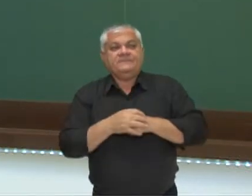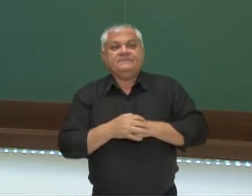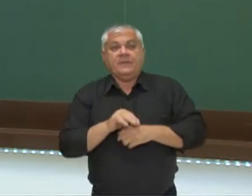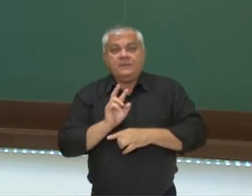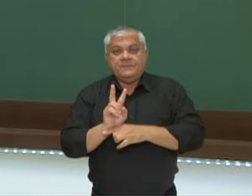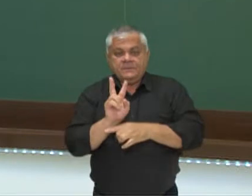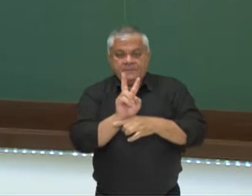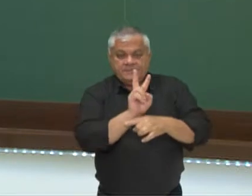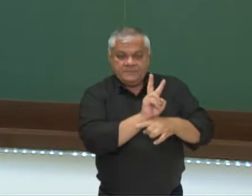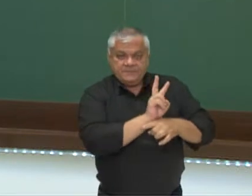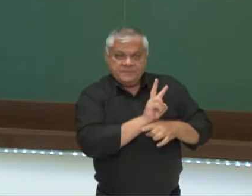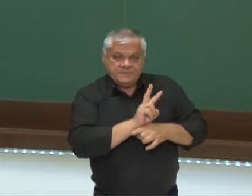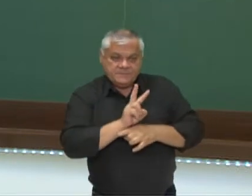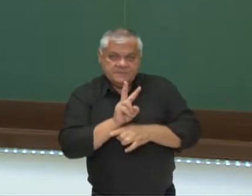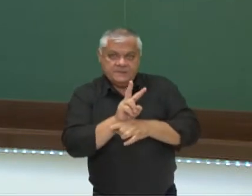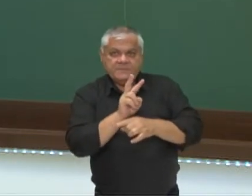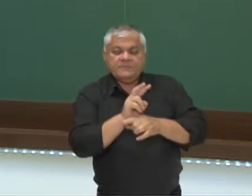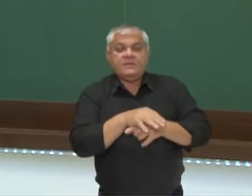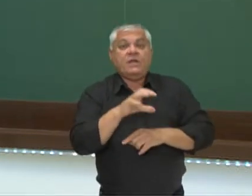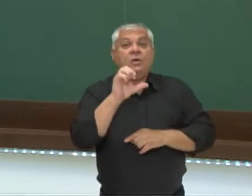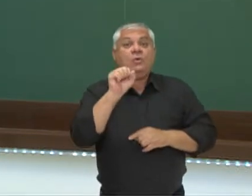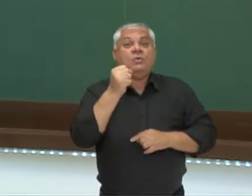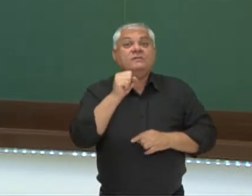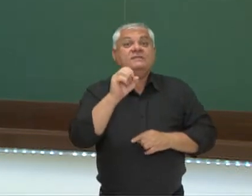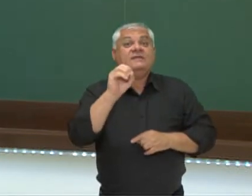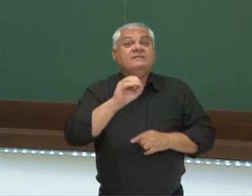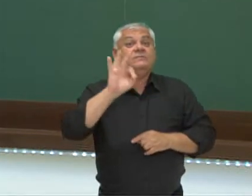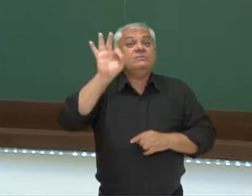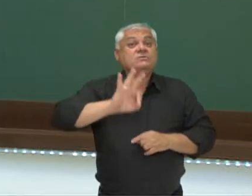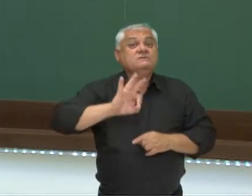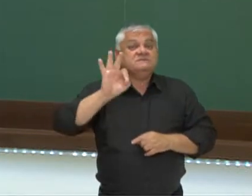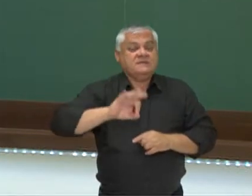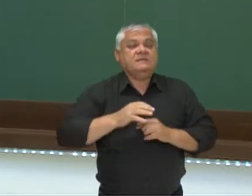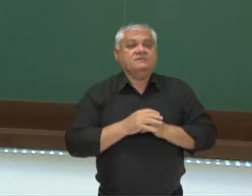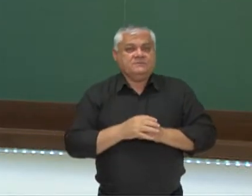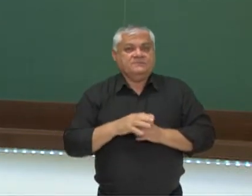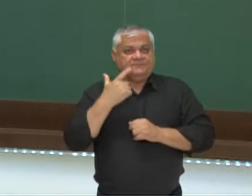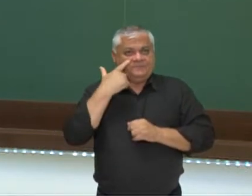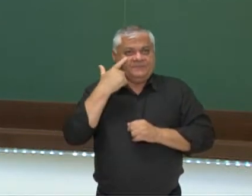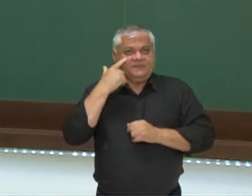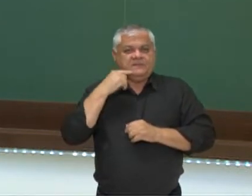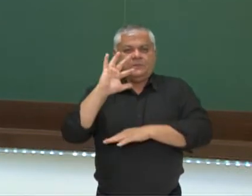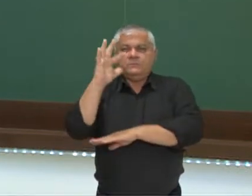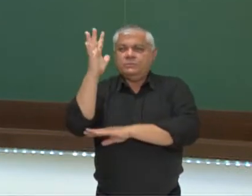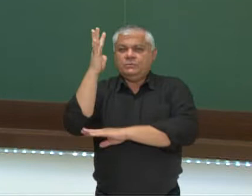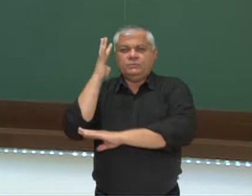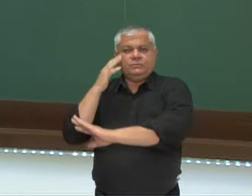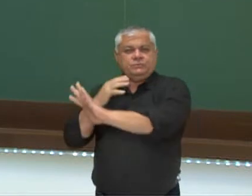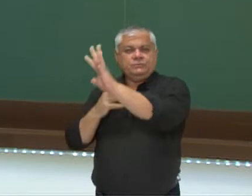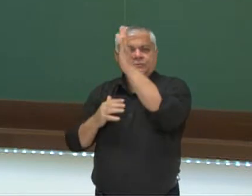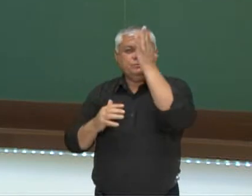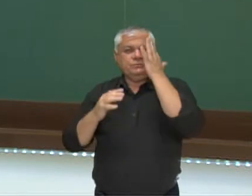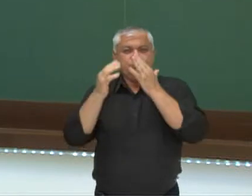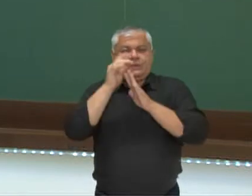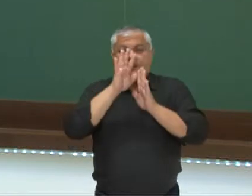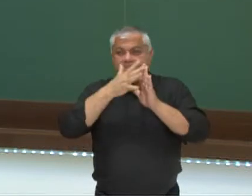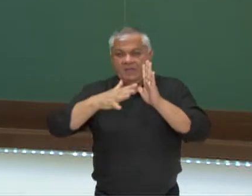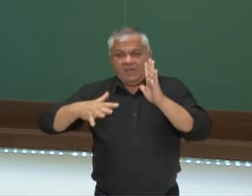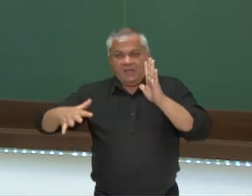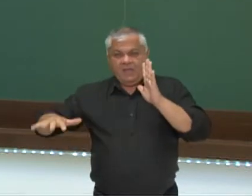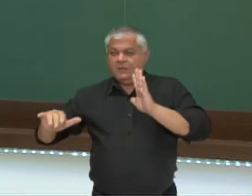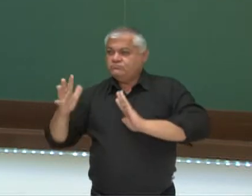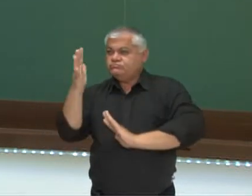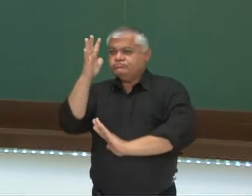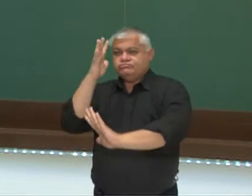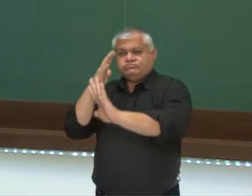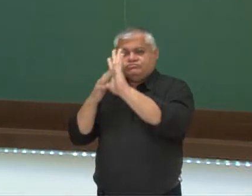representam 80% da superfície regional, ou seja, essa área de vegetação litorânea, ela é protegida.